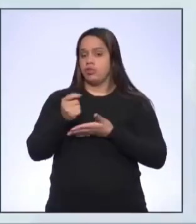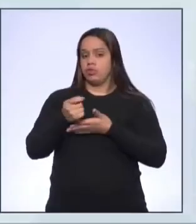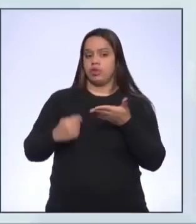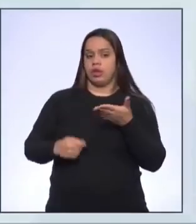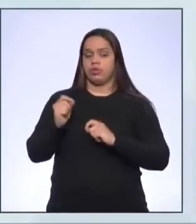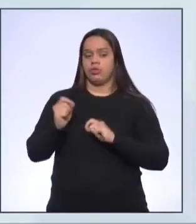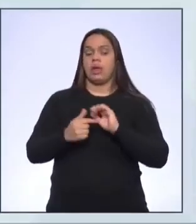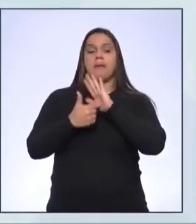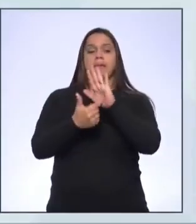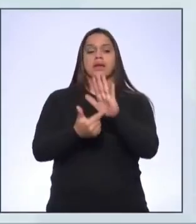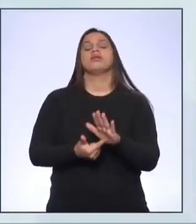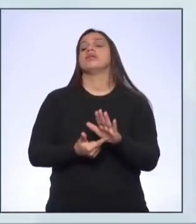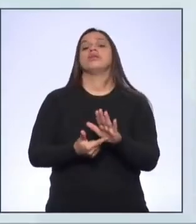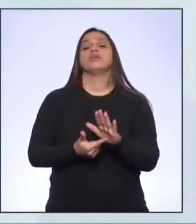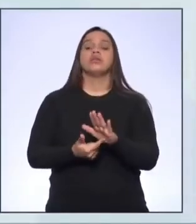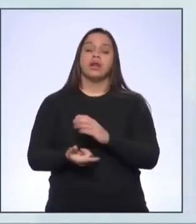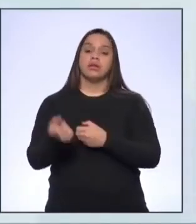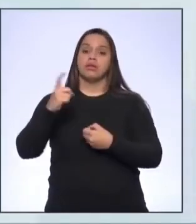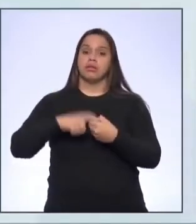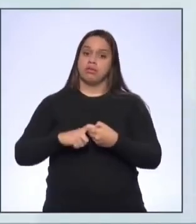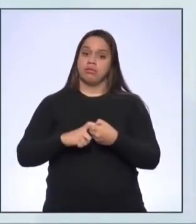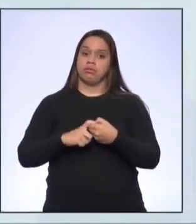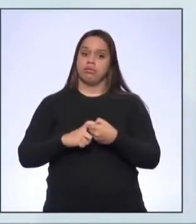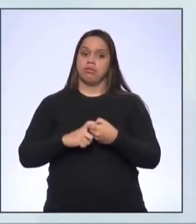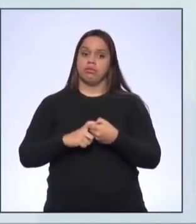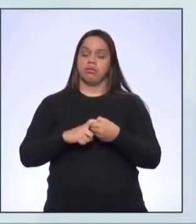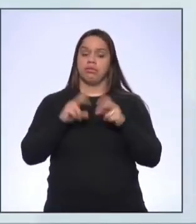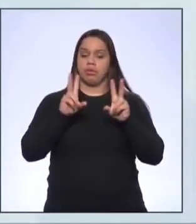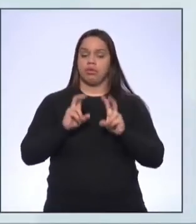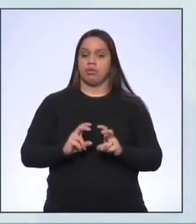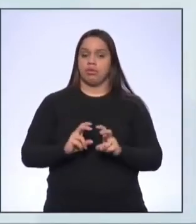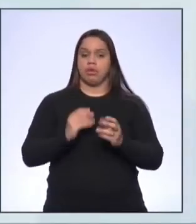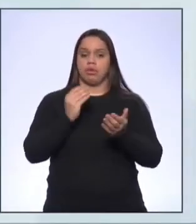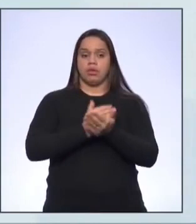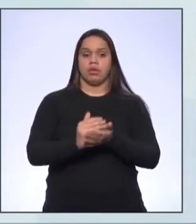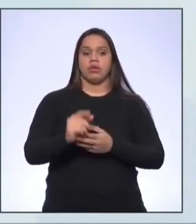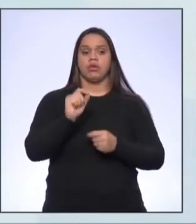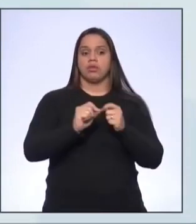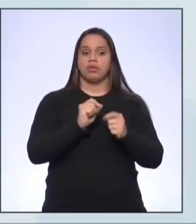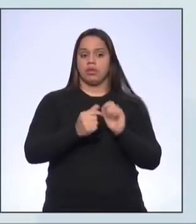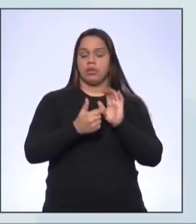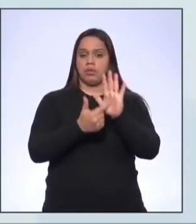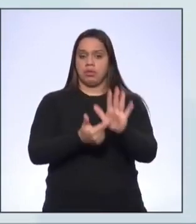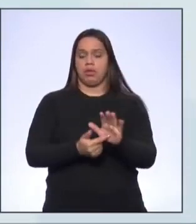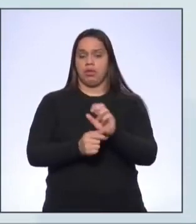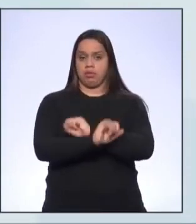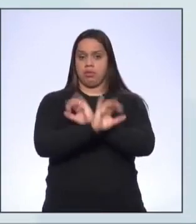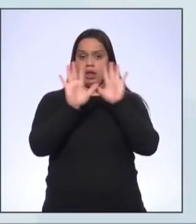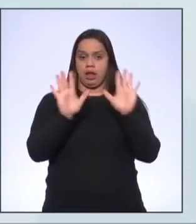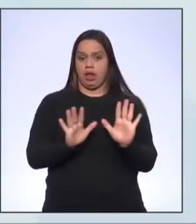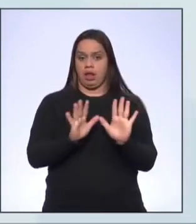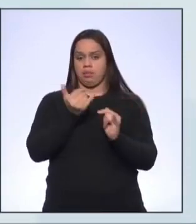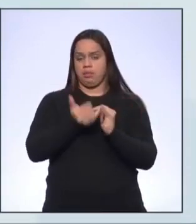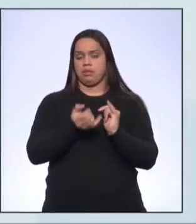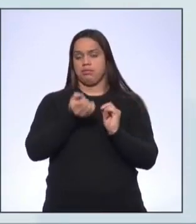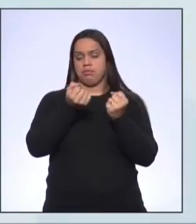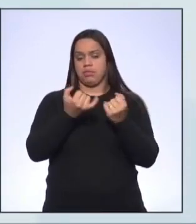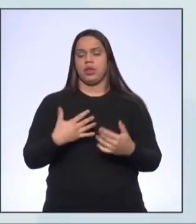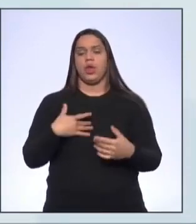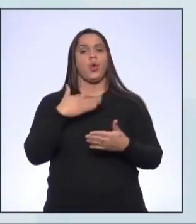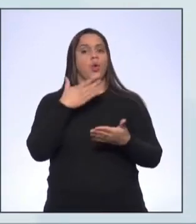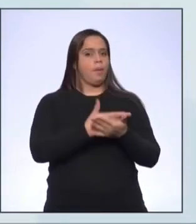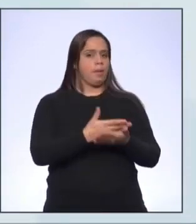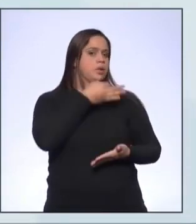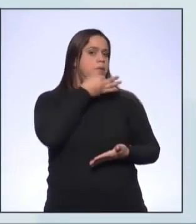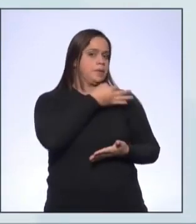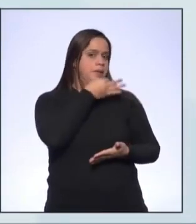por meio da retomada da abordagem inicial, explicitando um parecer definido. Ou seja, como é que termina um artigo de opinião? Começa lá com a